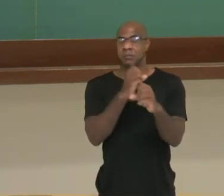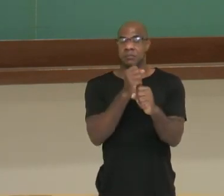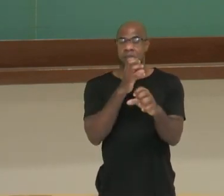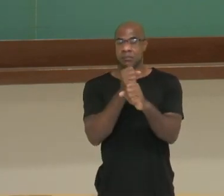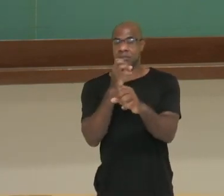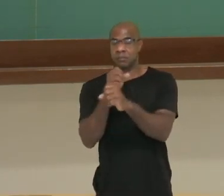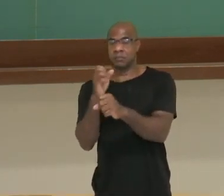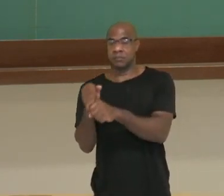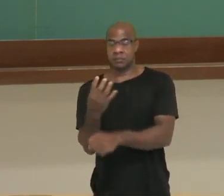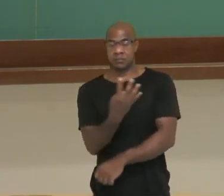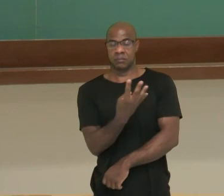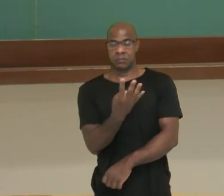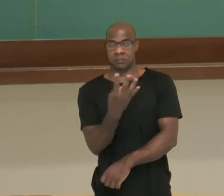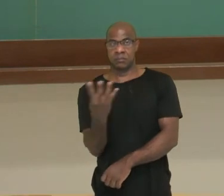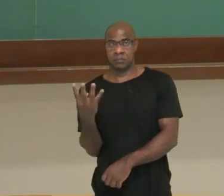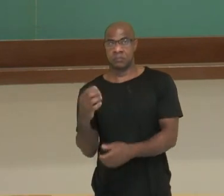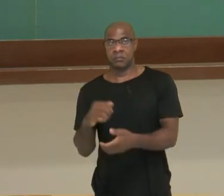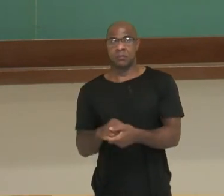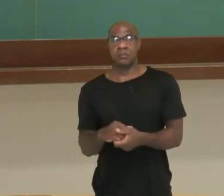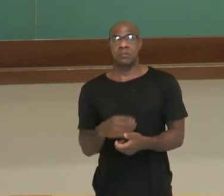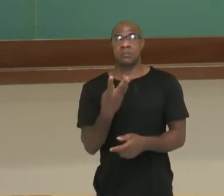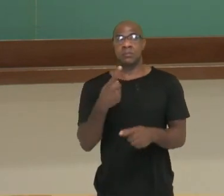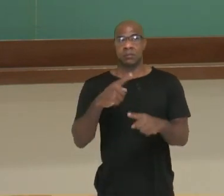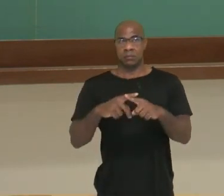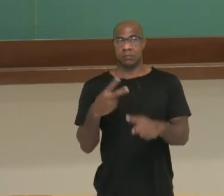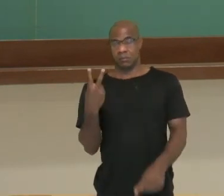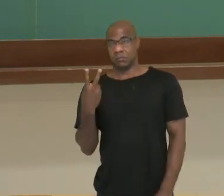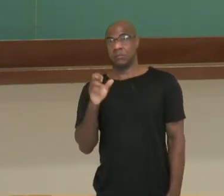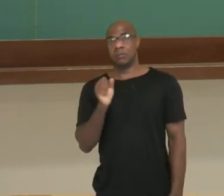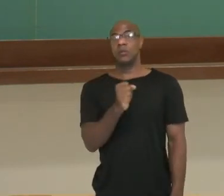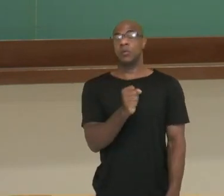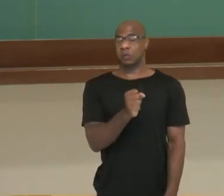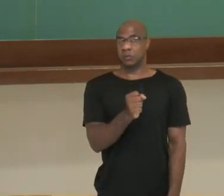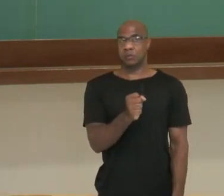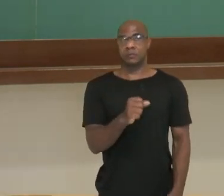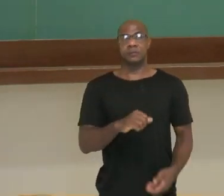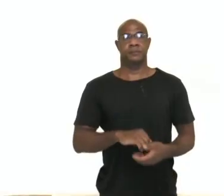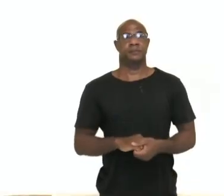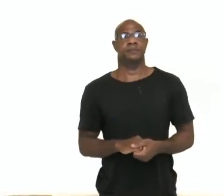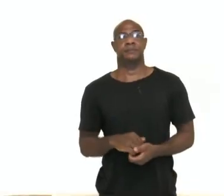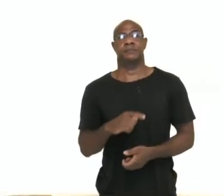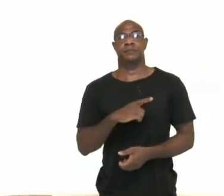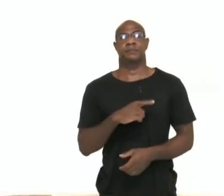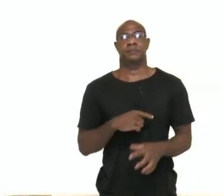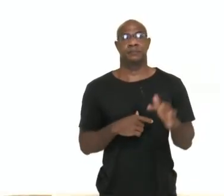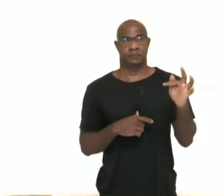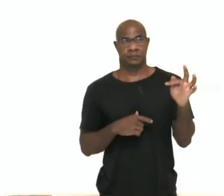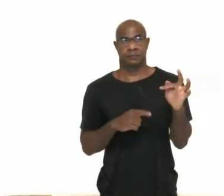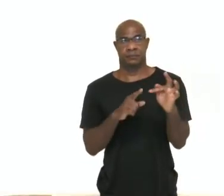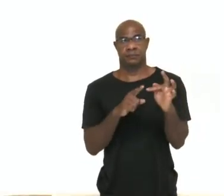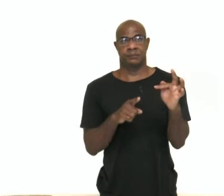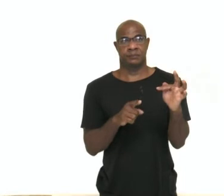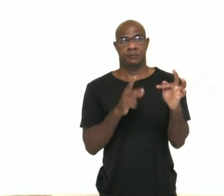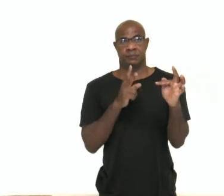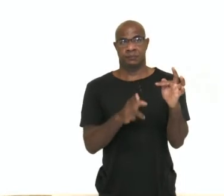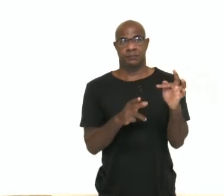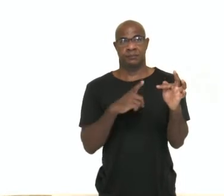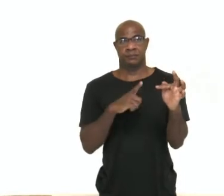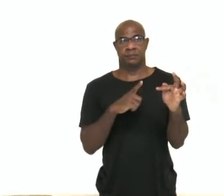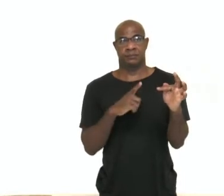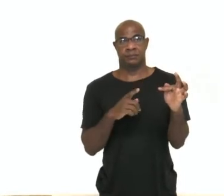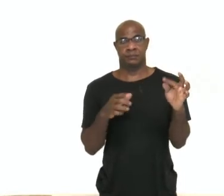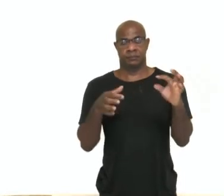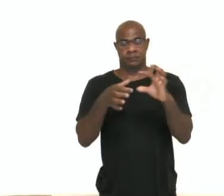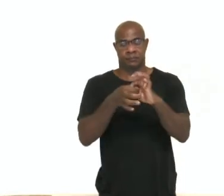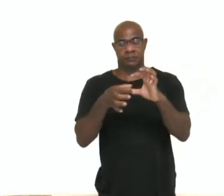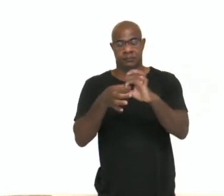dos 4. 4 vezes 2, 8 volts. Vamos ver aqui. Então, eu tenho a FEM que é igual para todos. Eu estou ligando todos